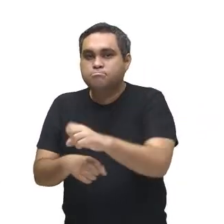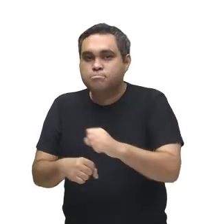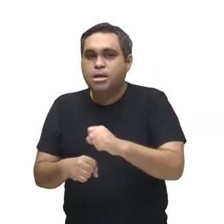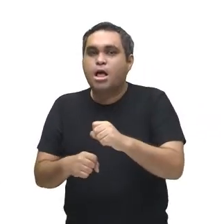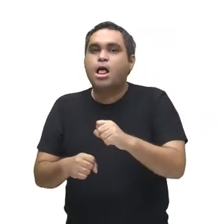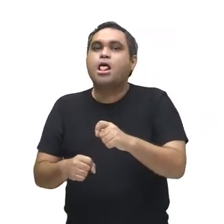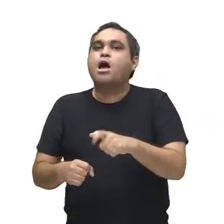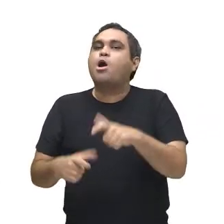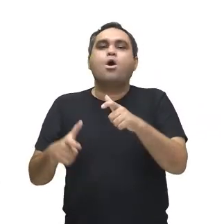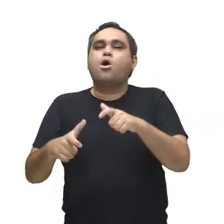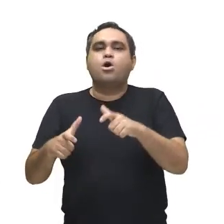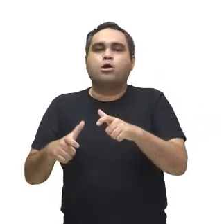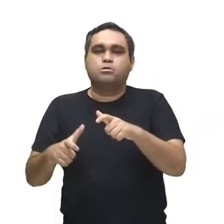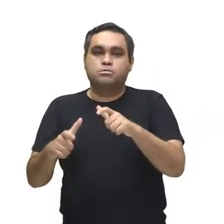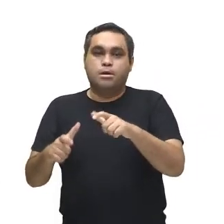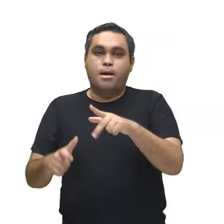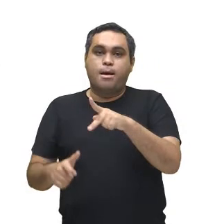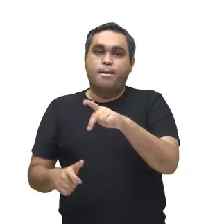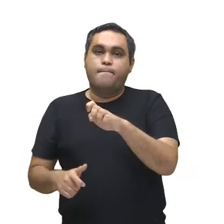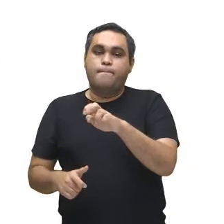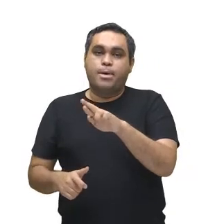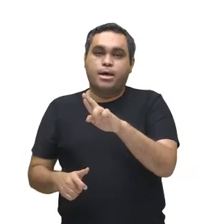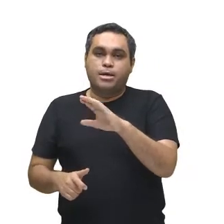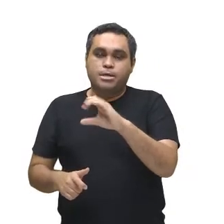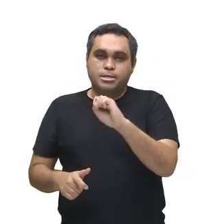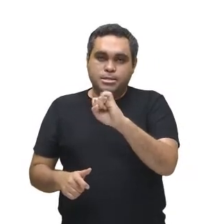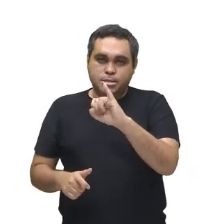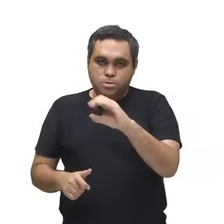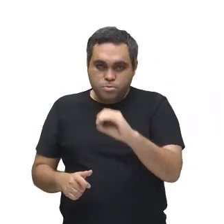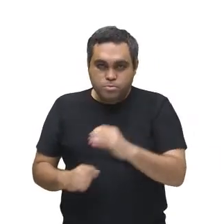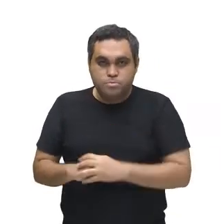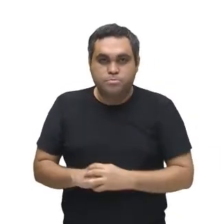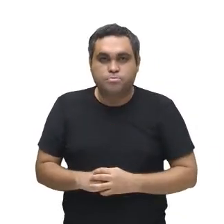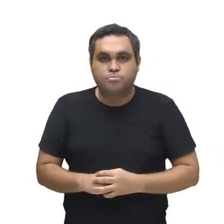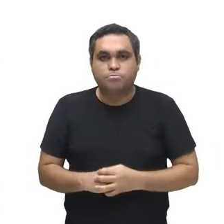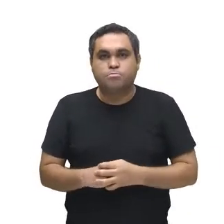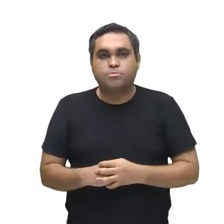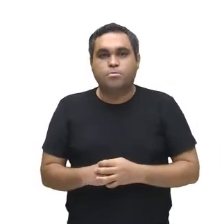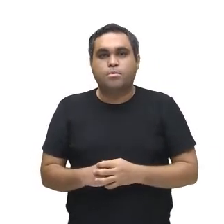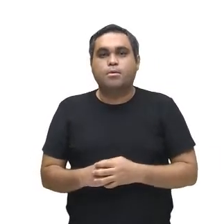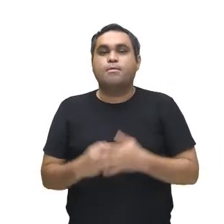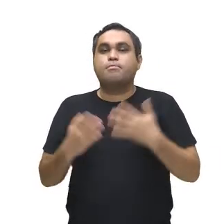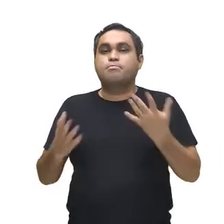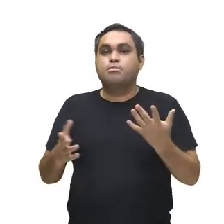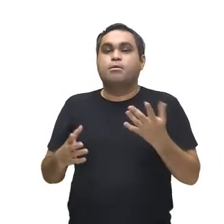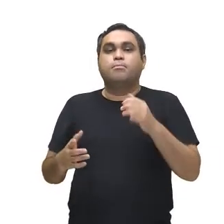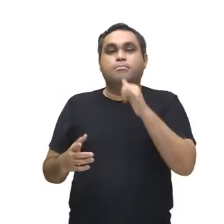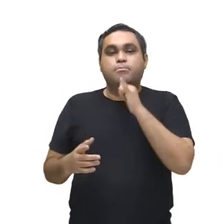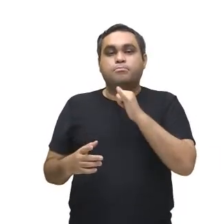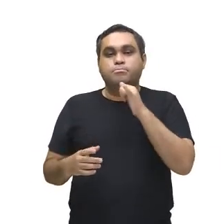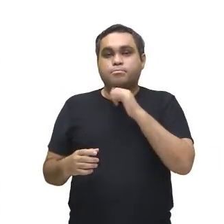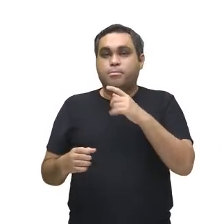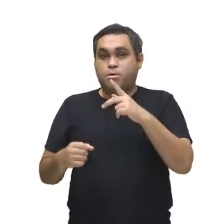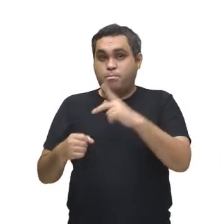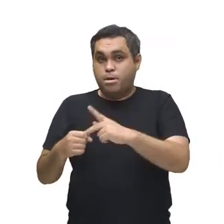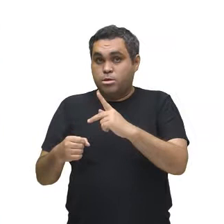queria? Controlar os Balcãs para escoar o seu petróleo, o petróleo que vinha do Golfo